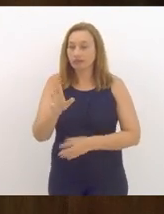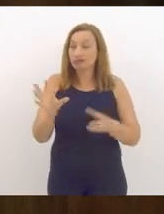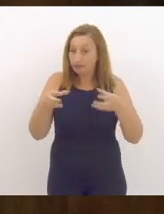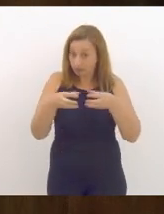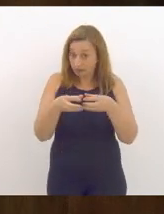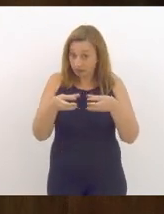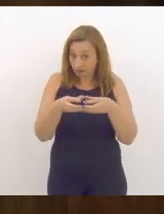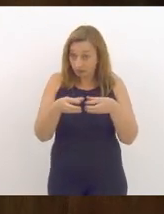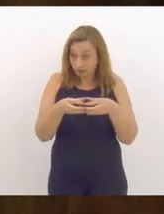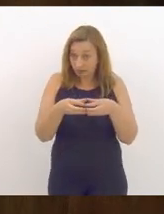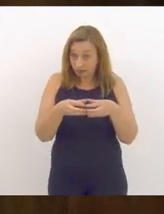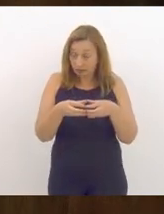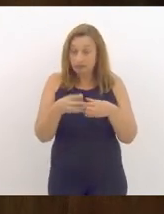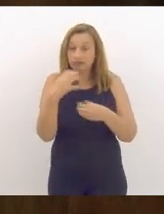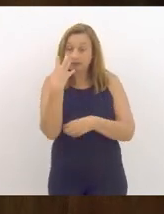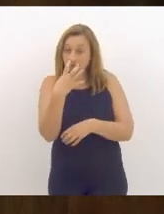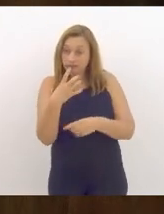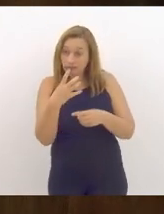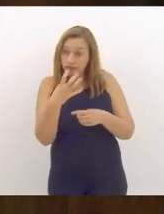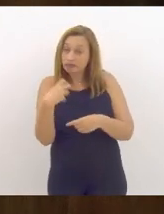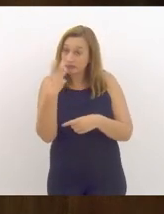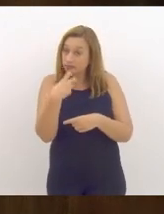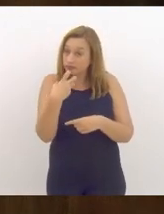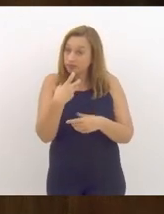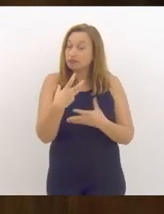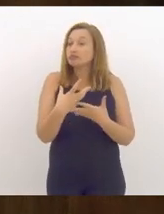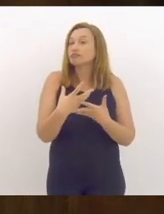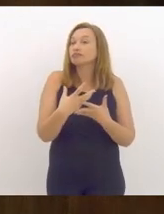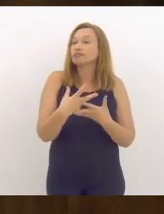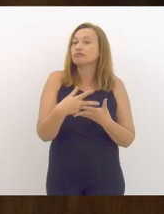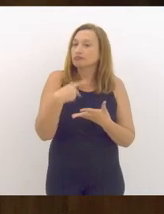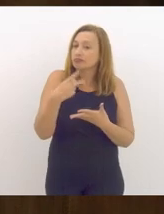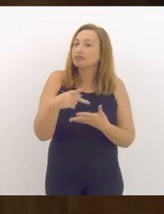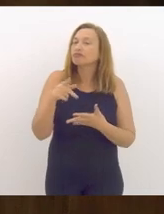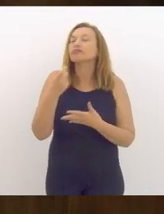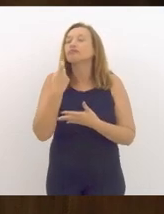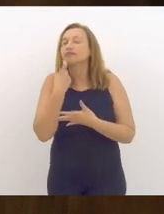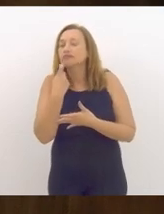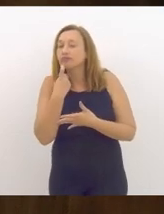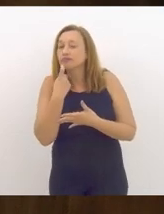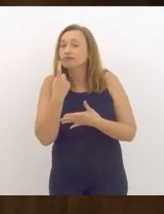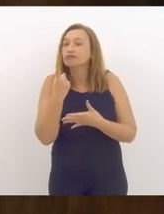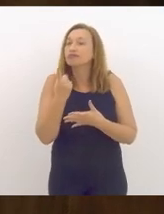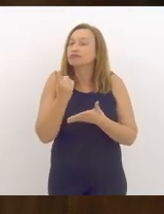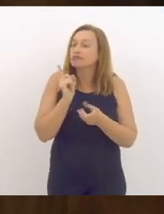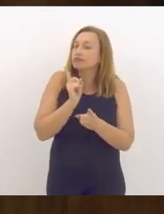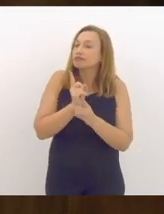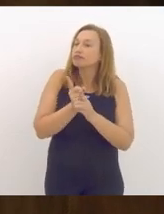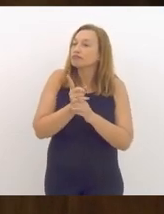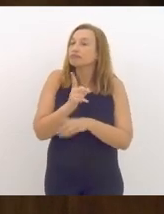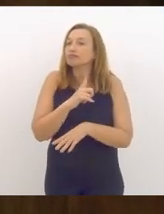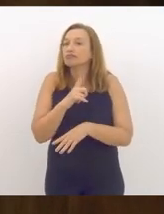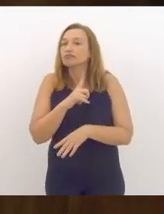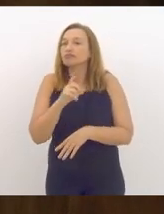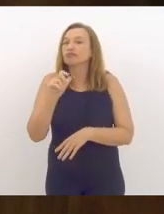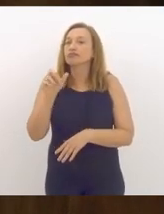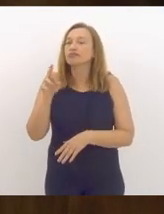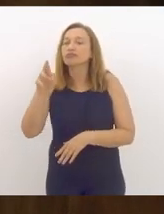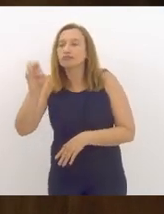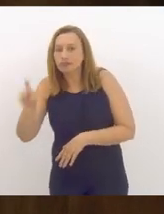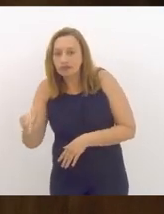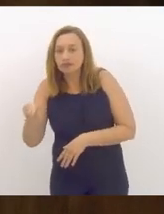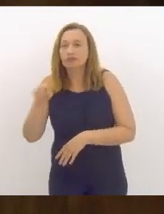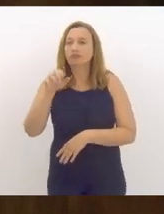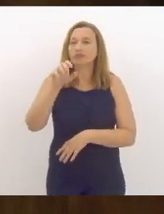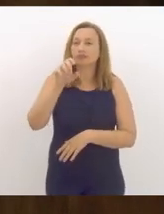de um grupo musical, eu dizia ali na sexta-feira, no encontro que houve, Auré e Leaê, que